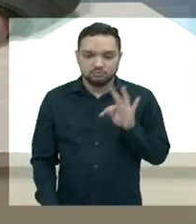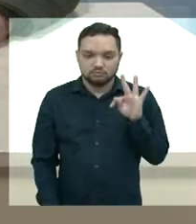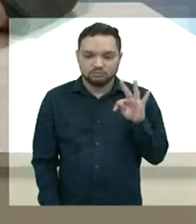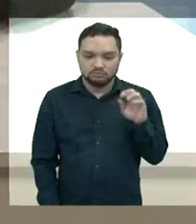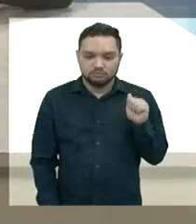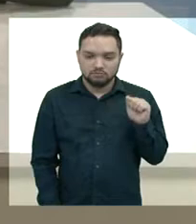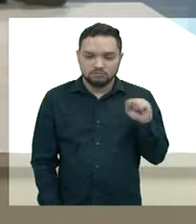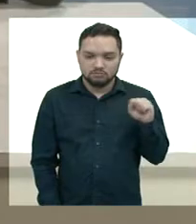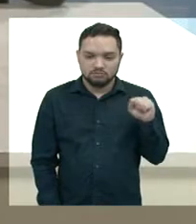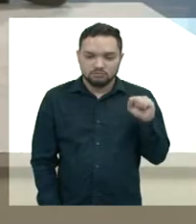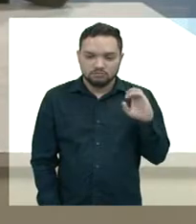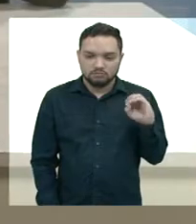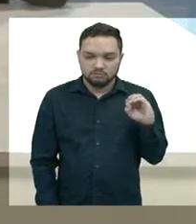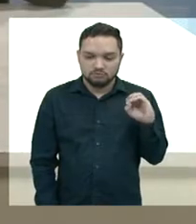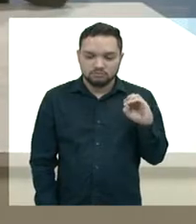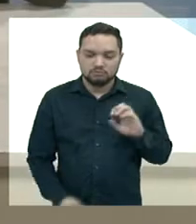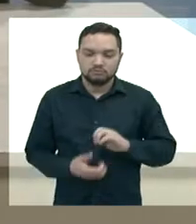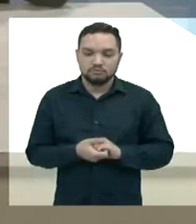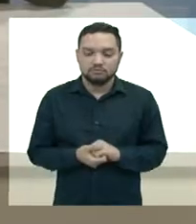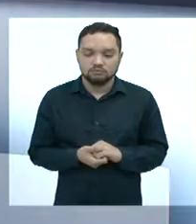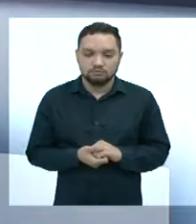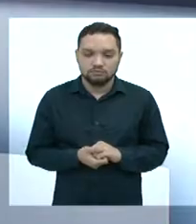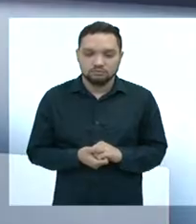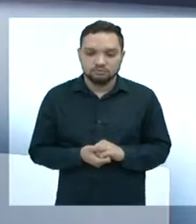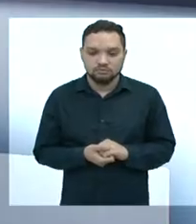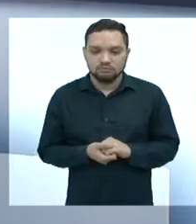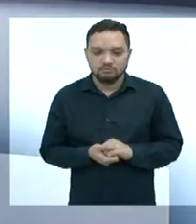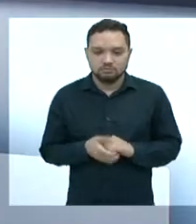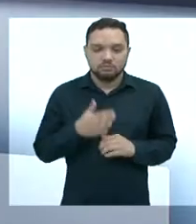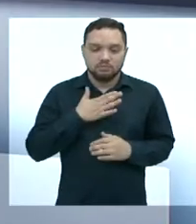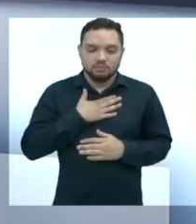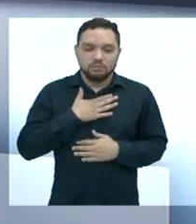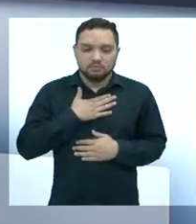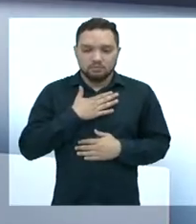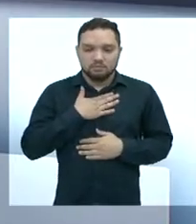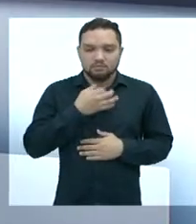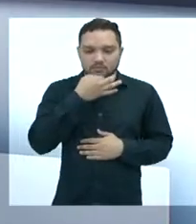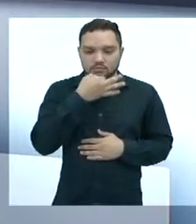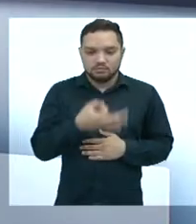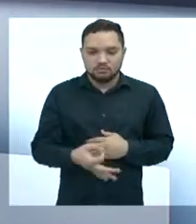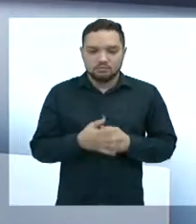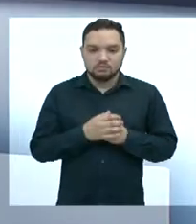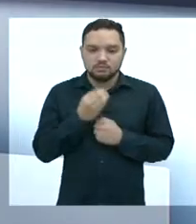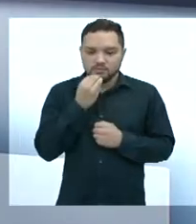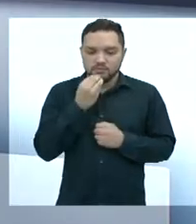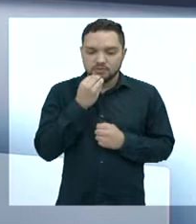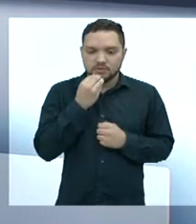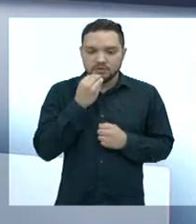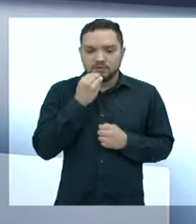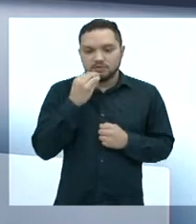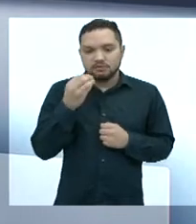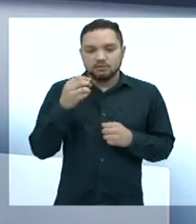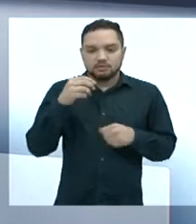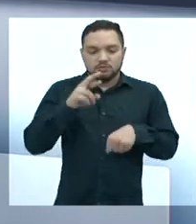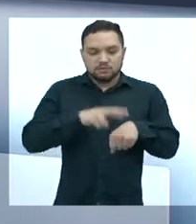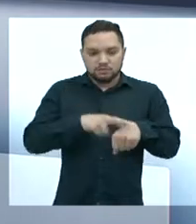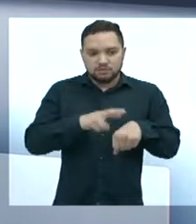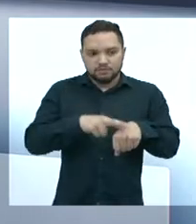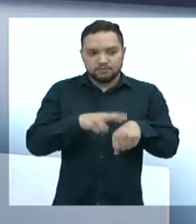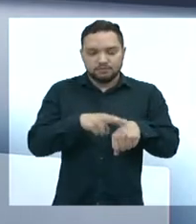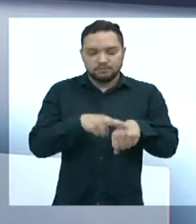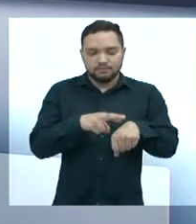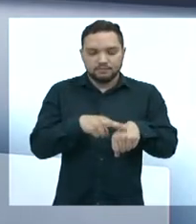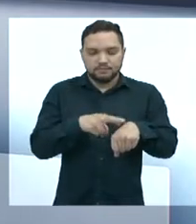Gereissati. Literalmente, o que deveria ser, na minha avaliação, uma ação de que o prefeito Roberto